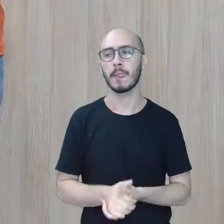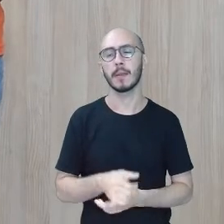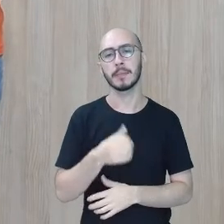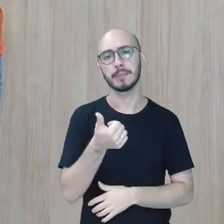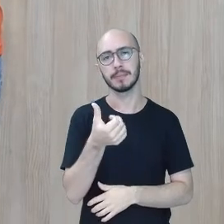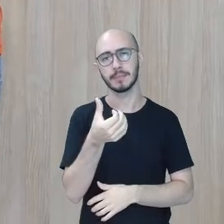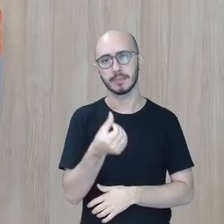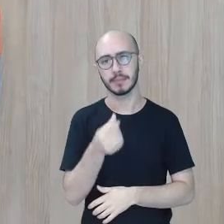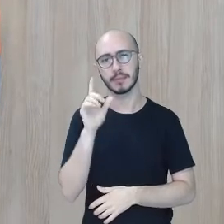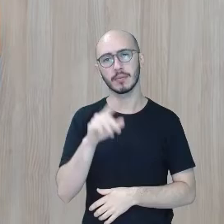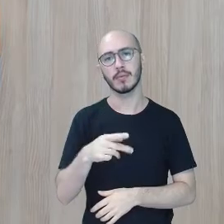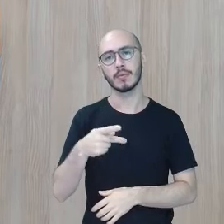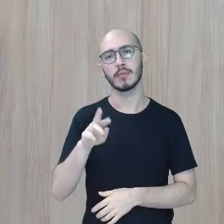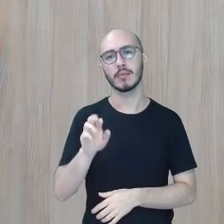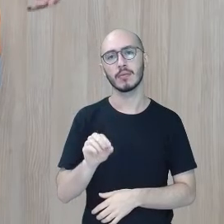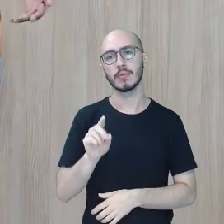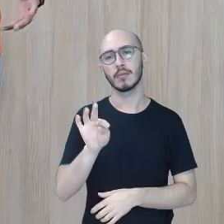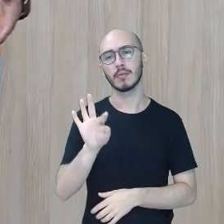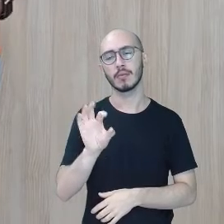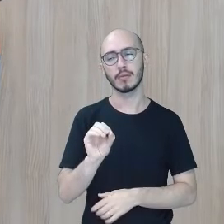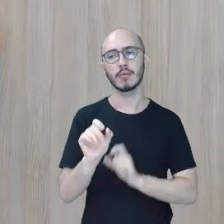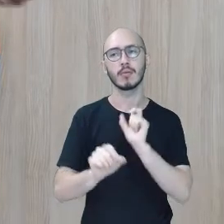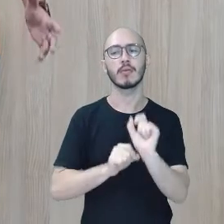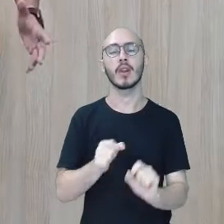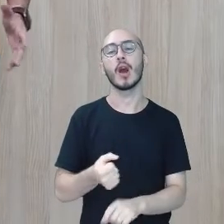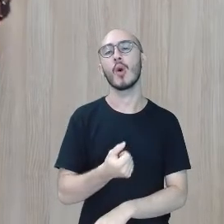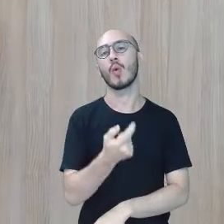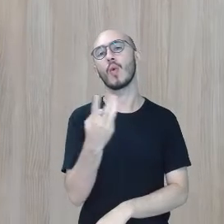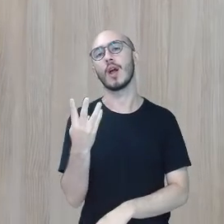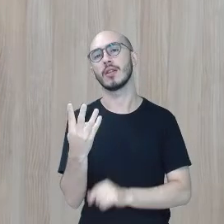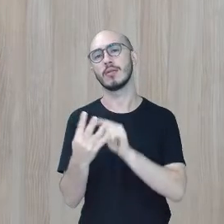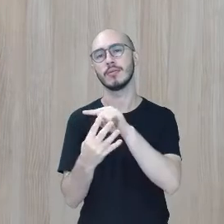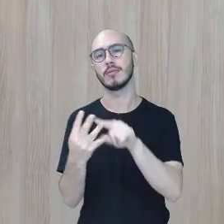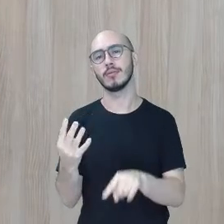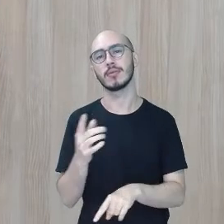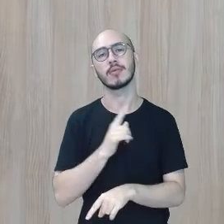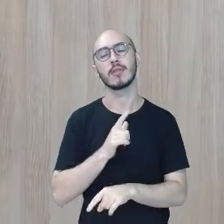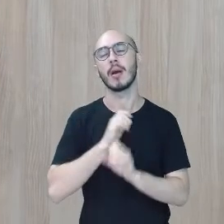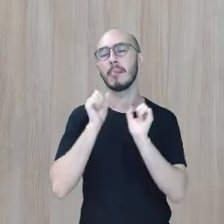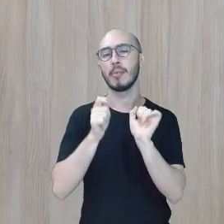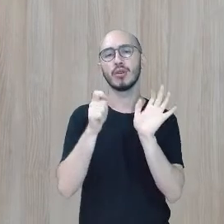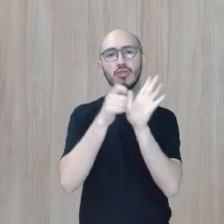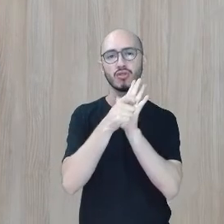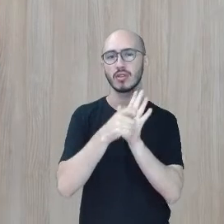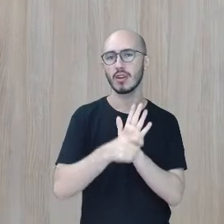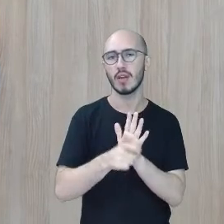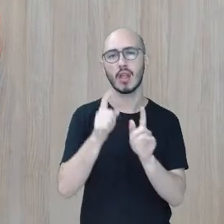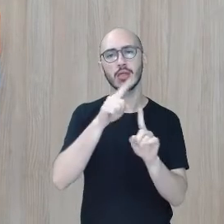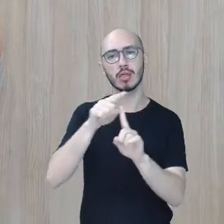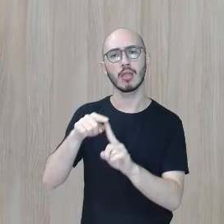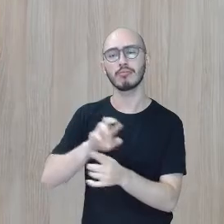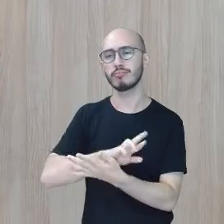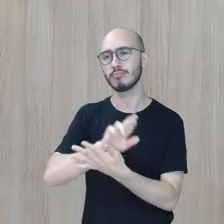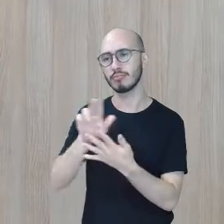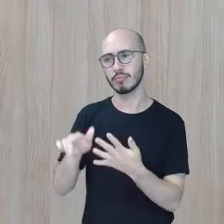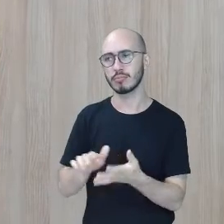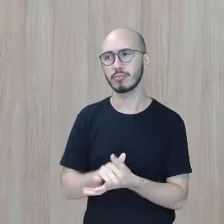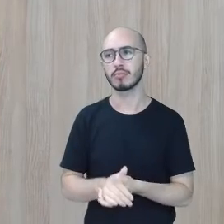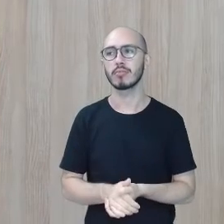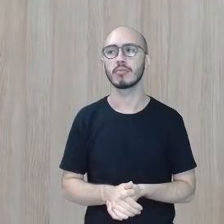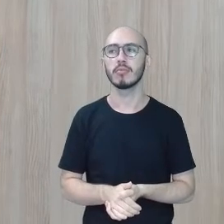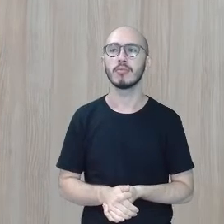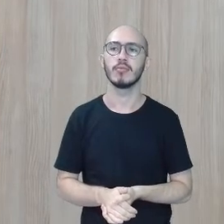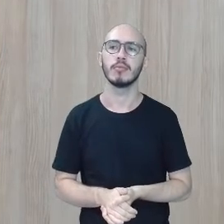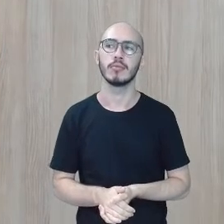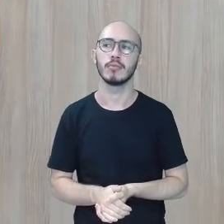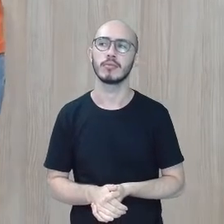16 como o produto de 4 fatores. E aí você pode escrever o número em diversos fatores, certo? Voltando para a